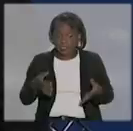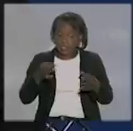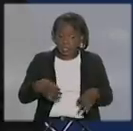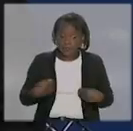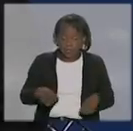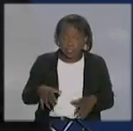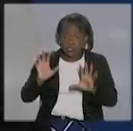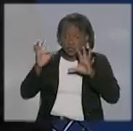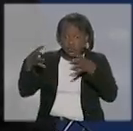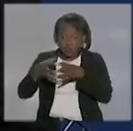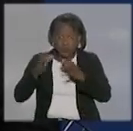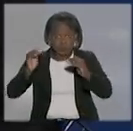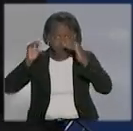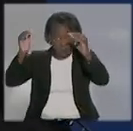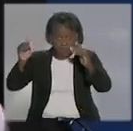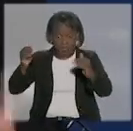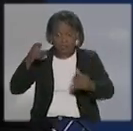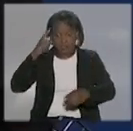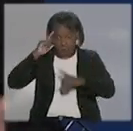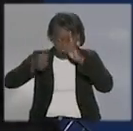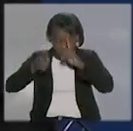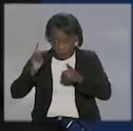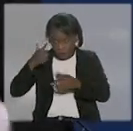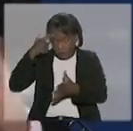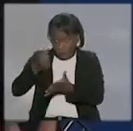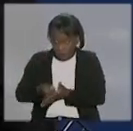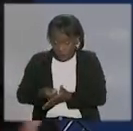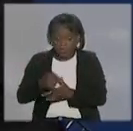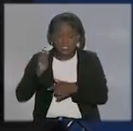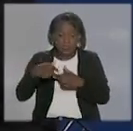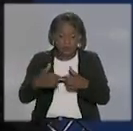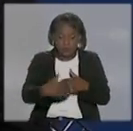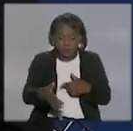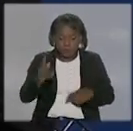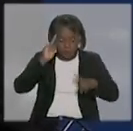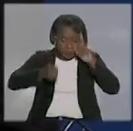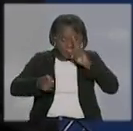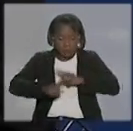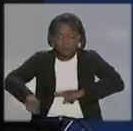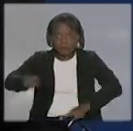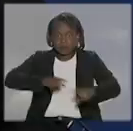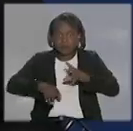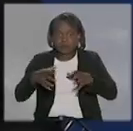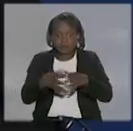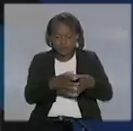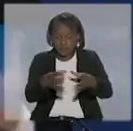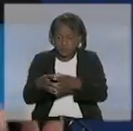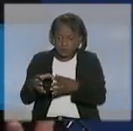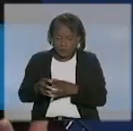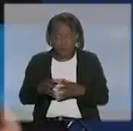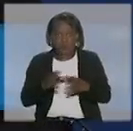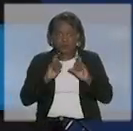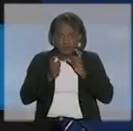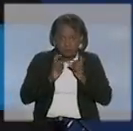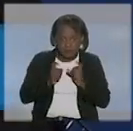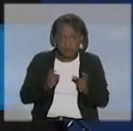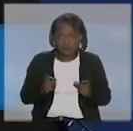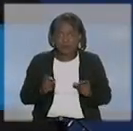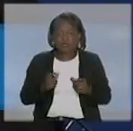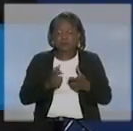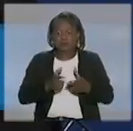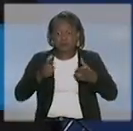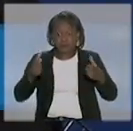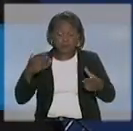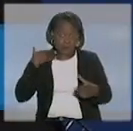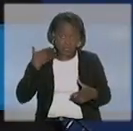uma decisão na cúpula e você precisa desdobrar isso nos mecanismos de governança no banco, né? Comitês, comissões. Geralmente,